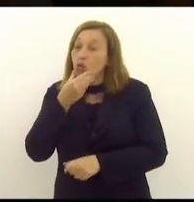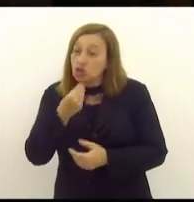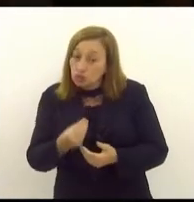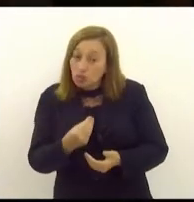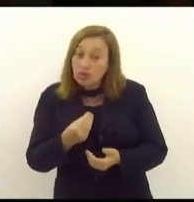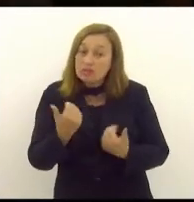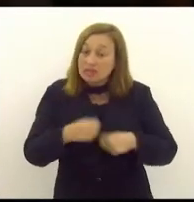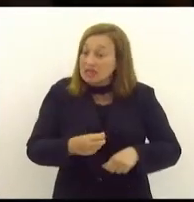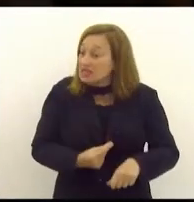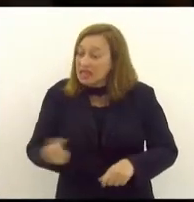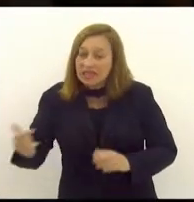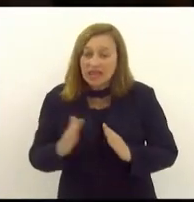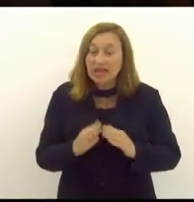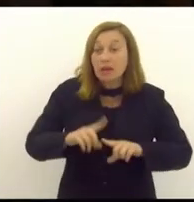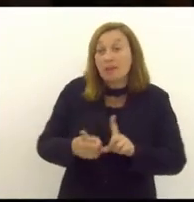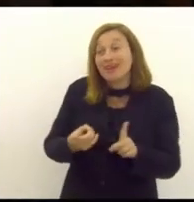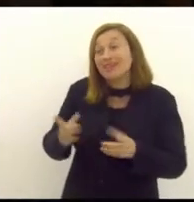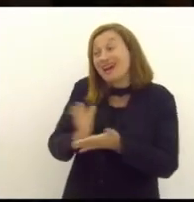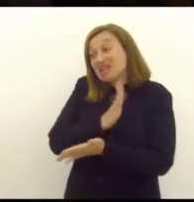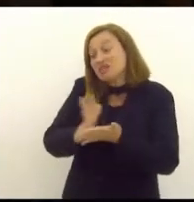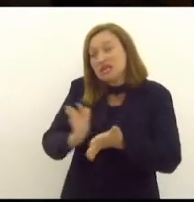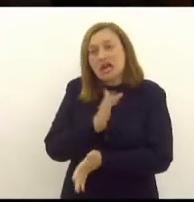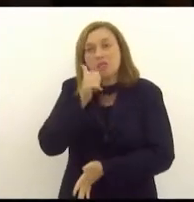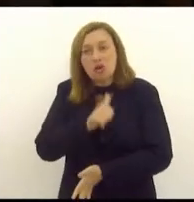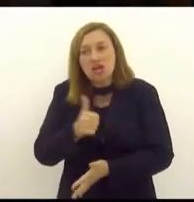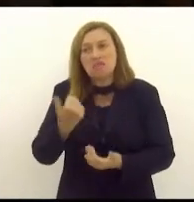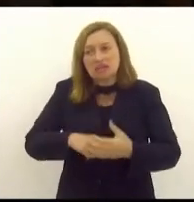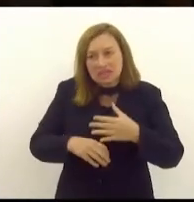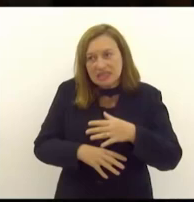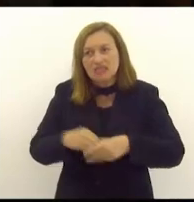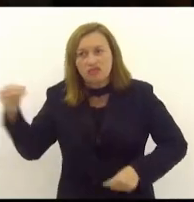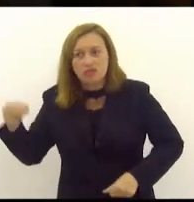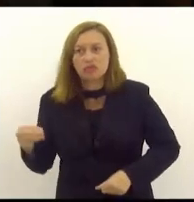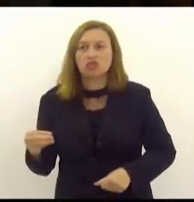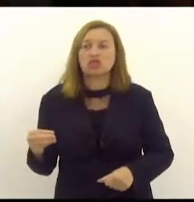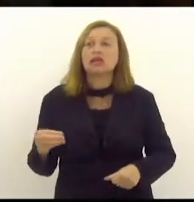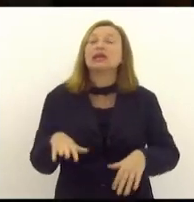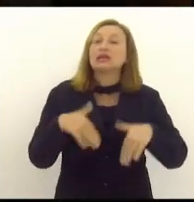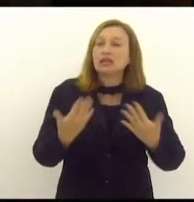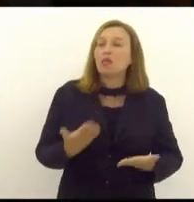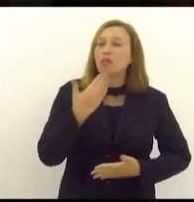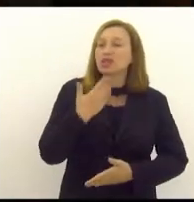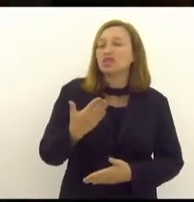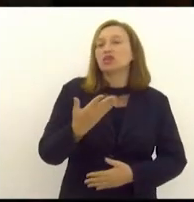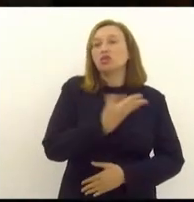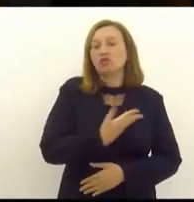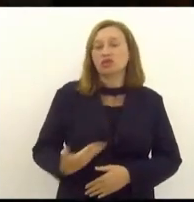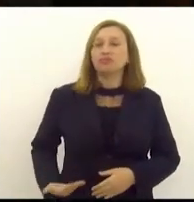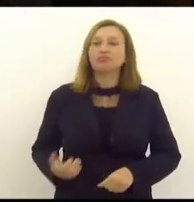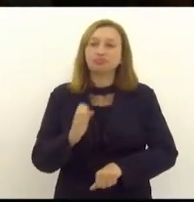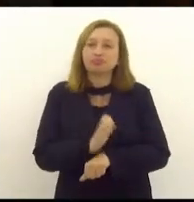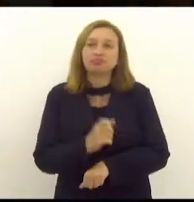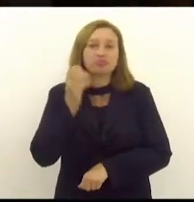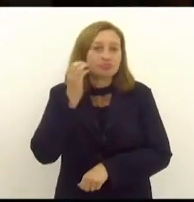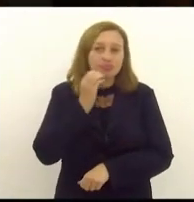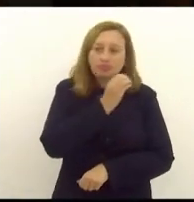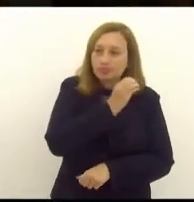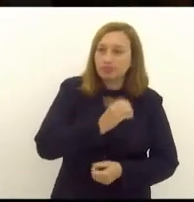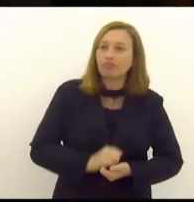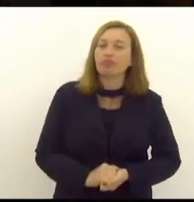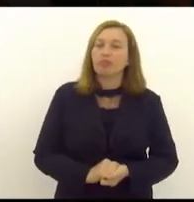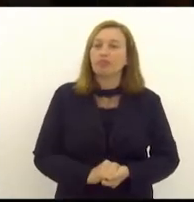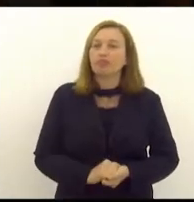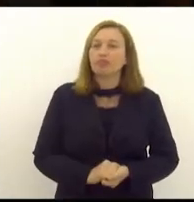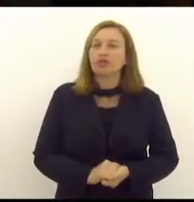senão ela nota Então nesse sentido apelar para o governador do Estado senhor Cláudio Castro